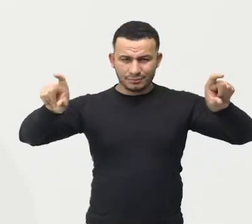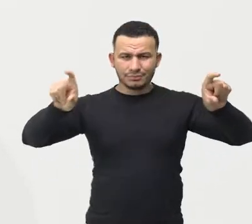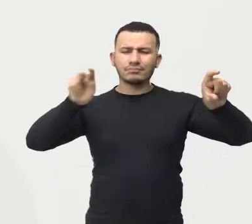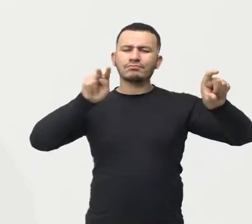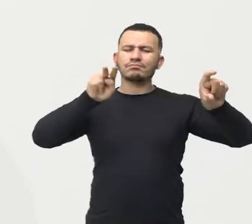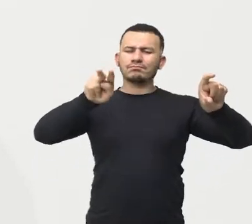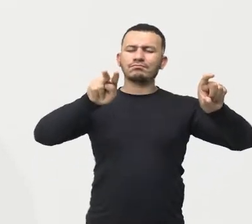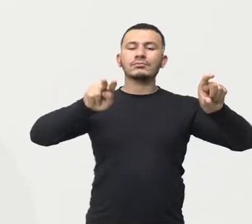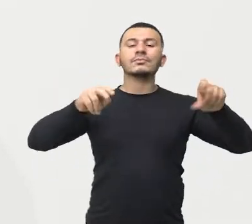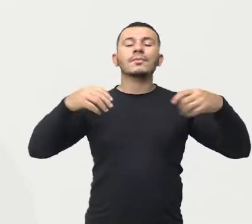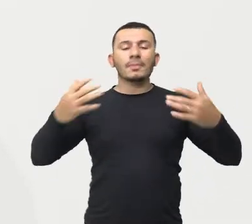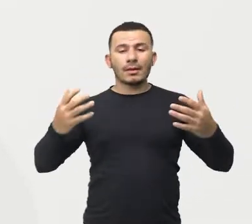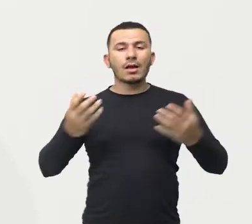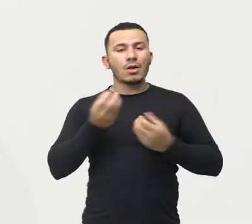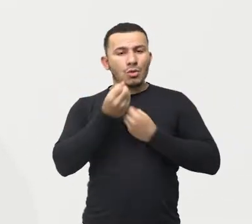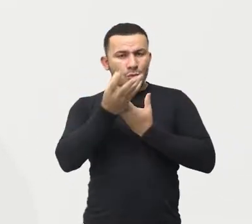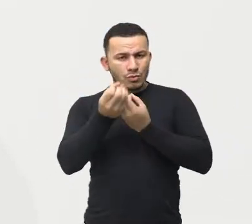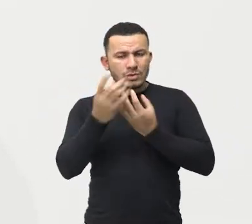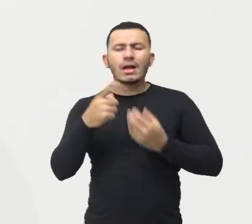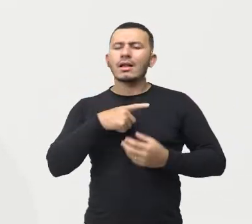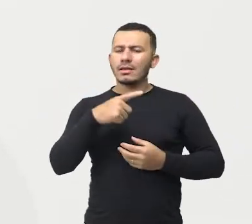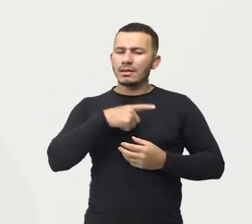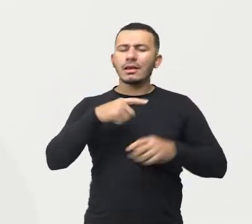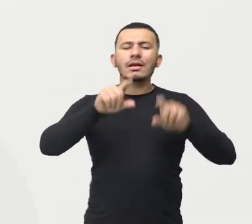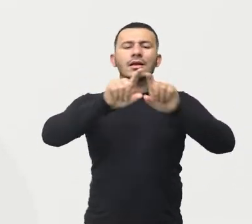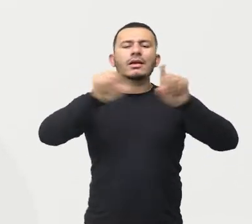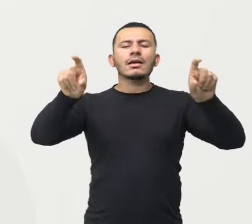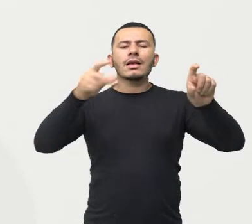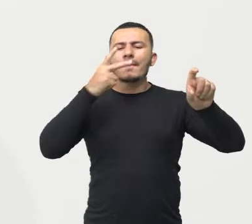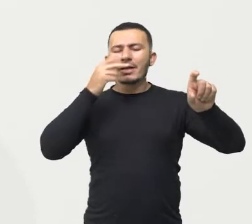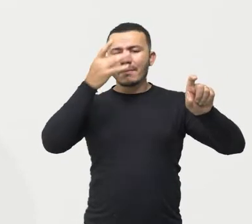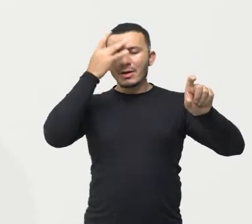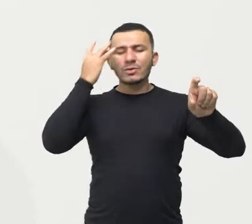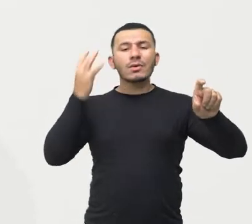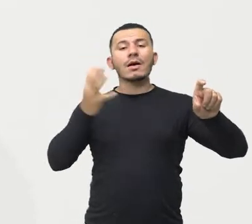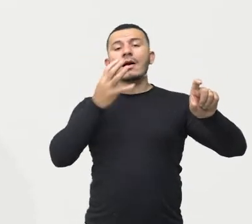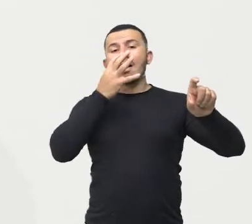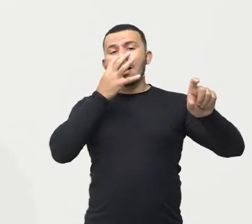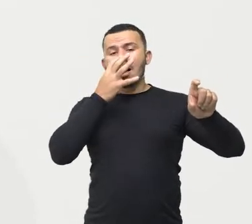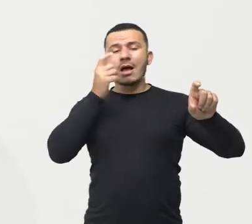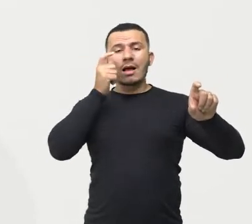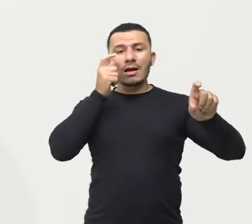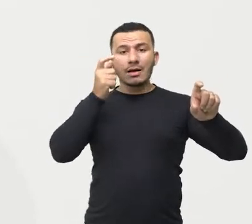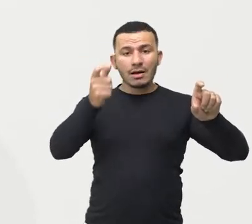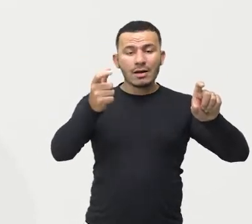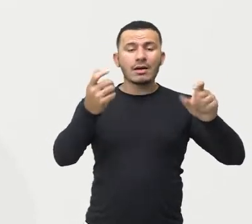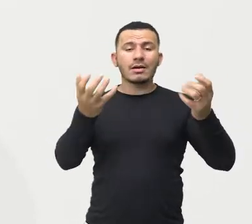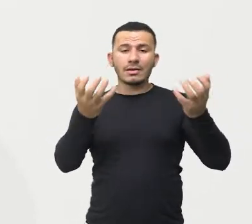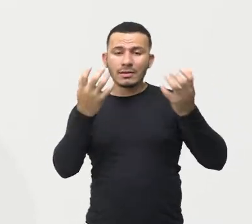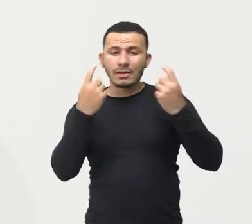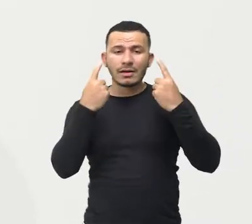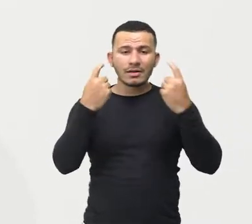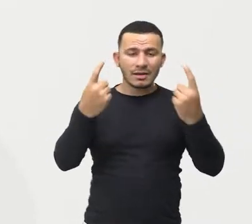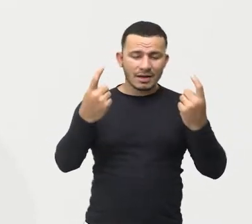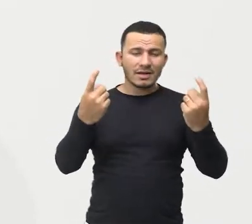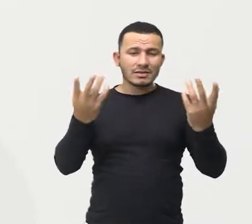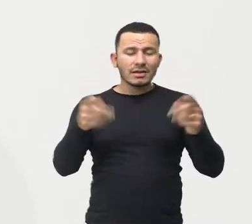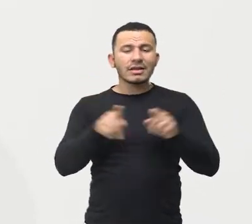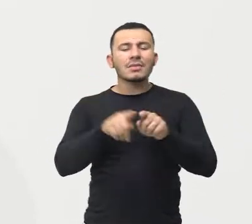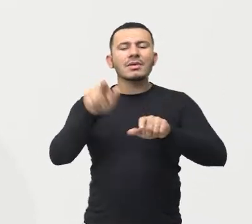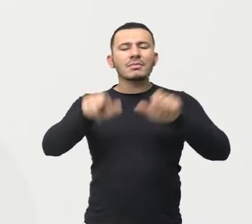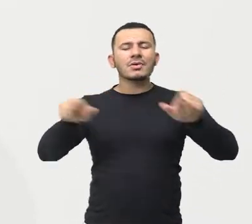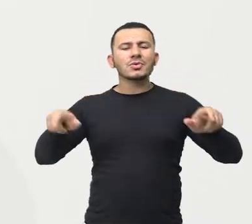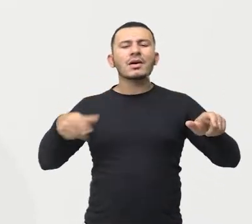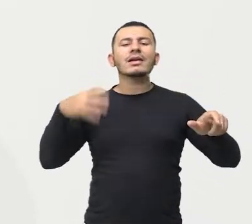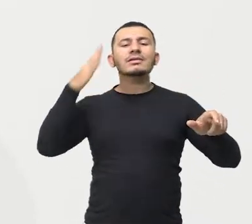notícia, ela traz esse título e esse título é chamativo para prender a atenção do leitor, para deixar o